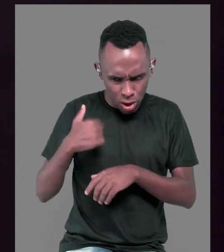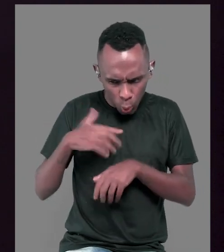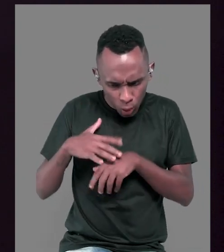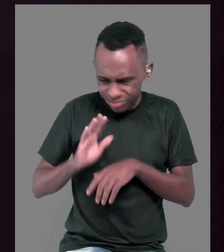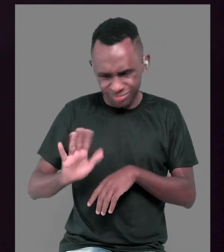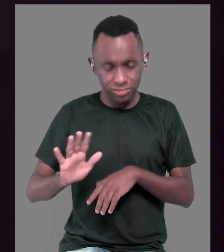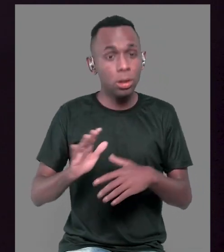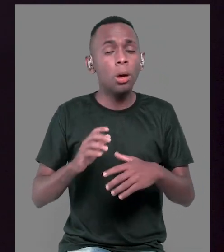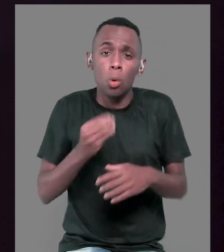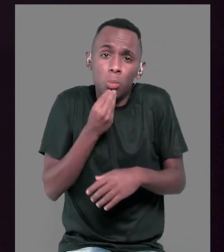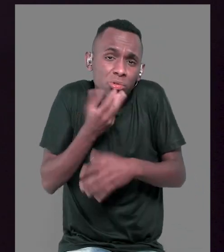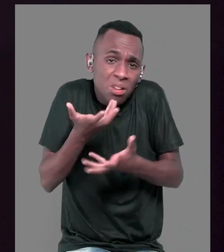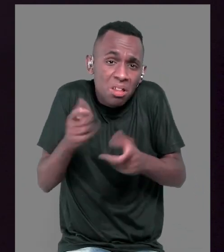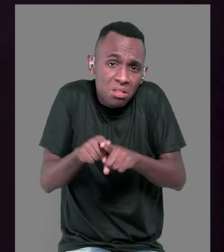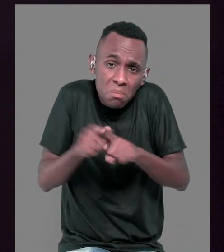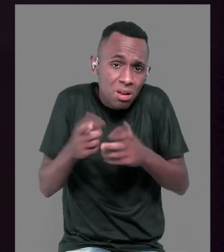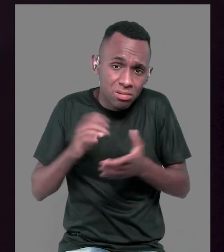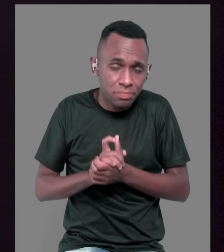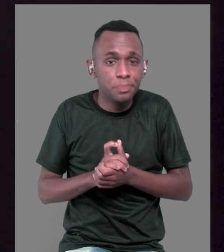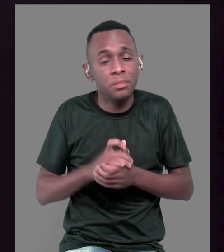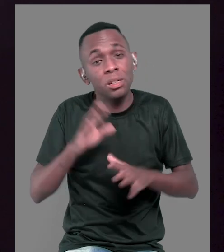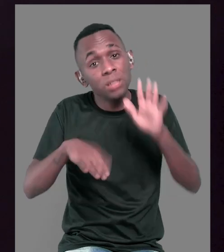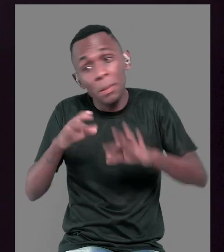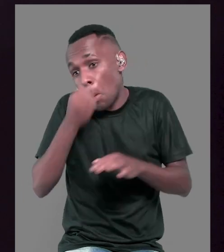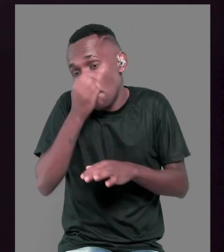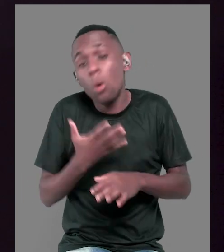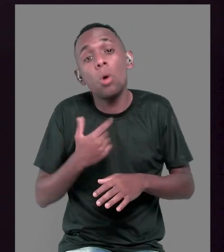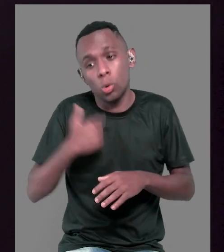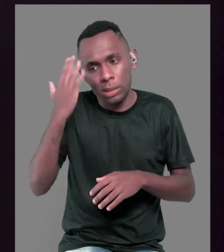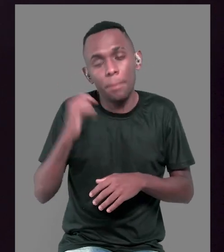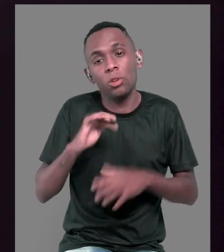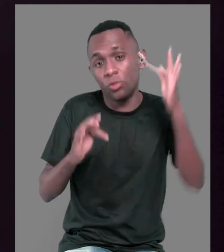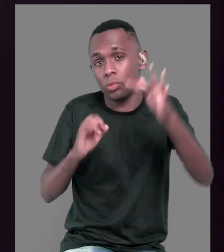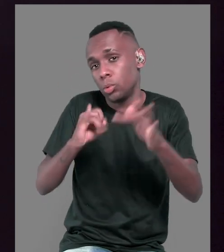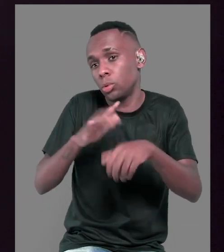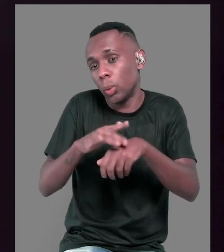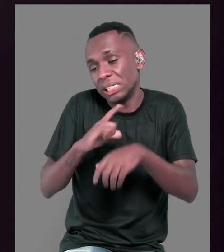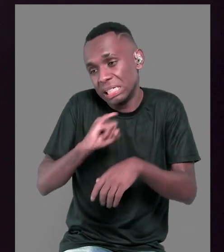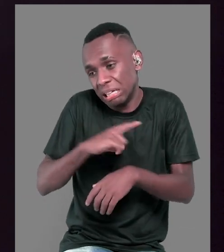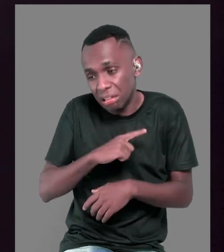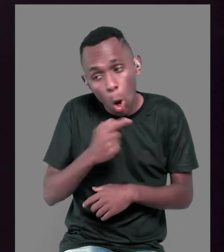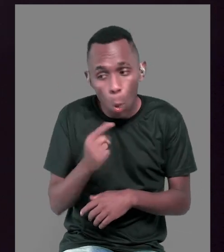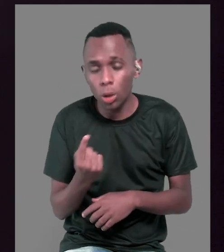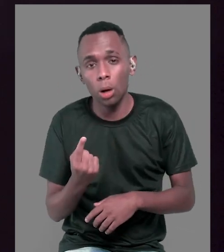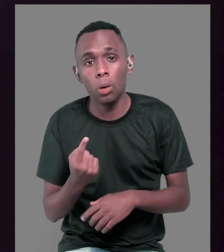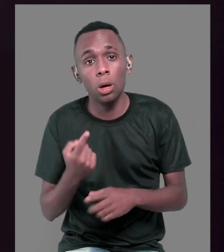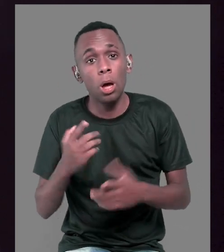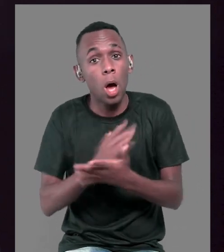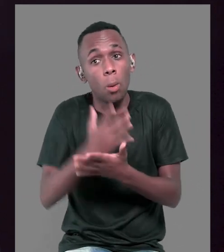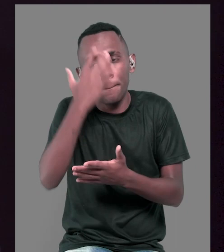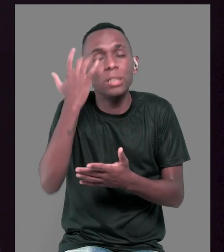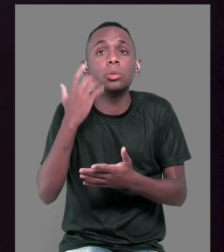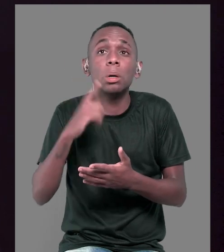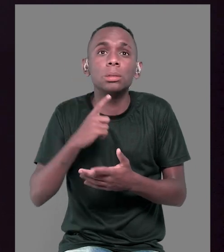saber. E talvez seja bom isso. As pessoas sentem atração por querer saber essas coisas,